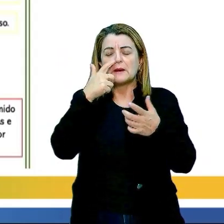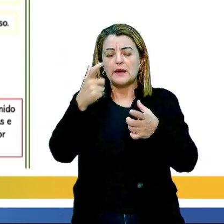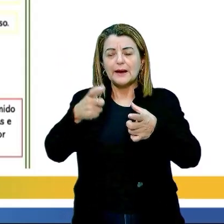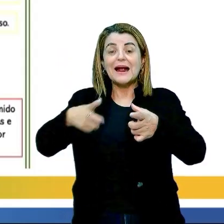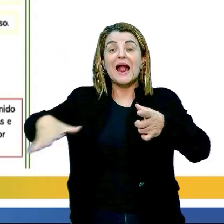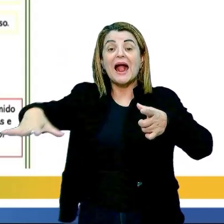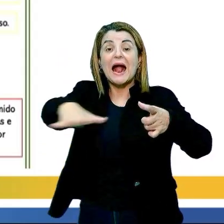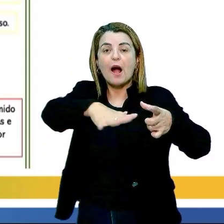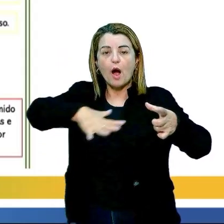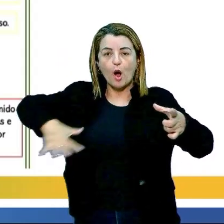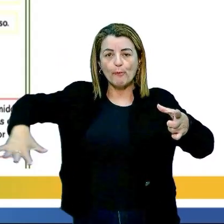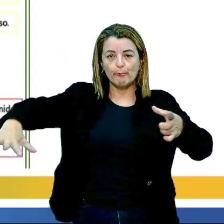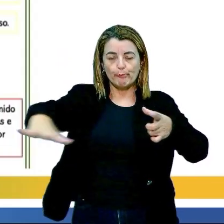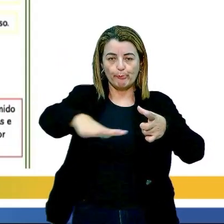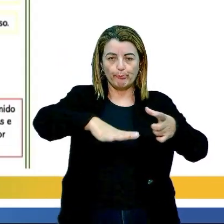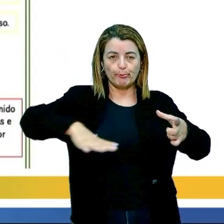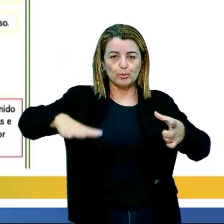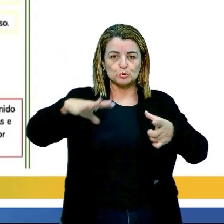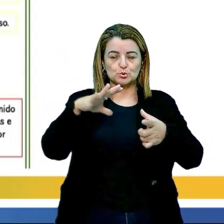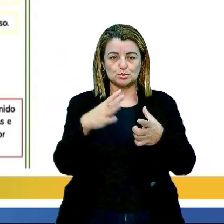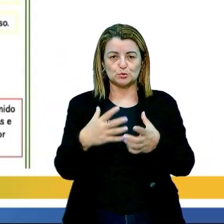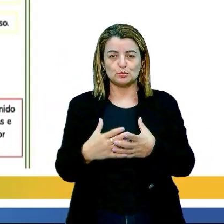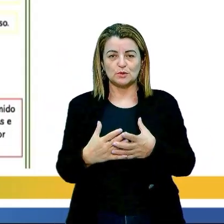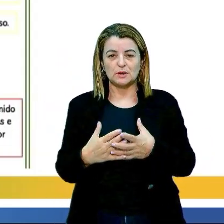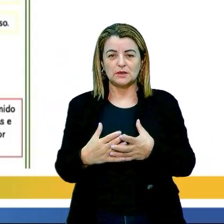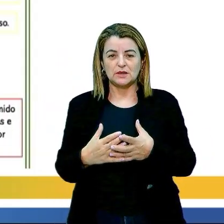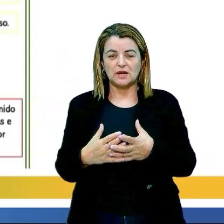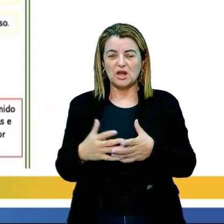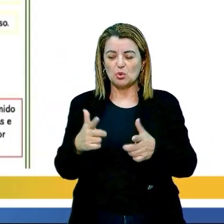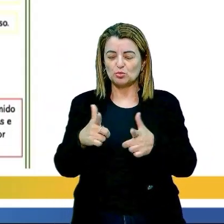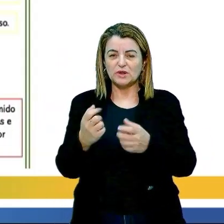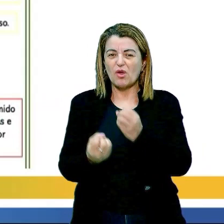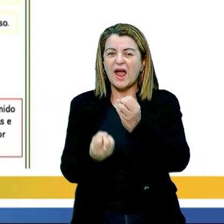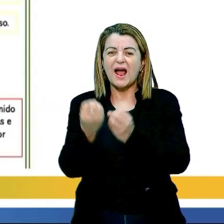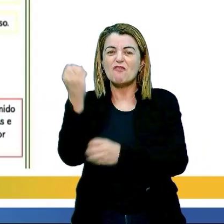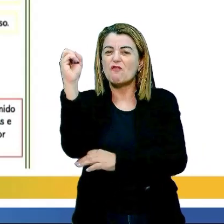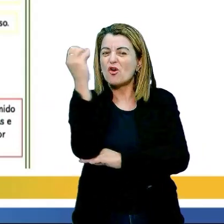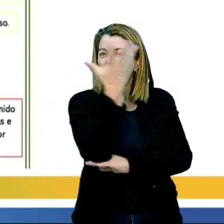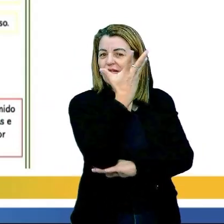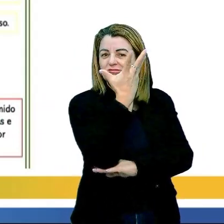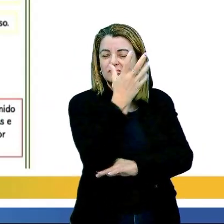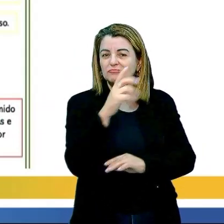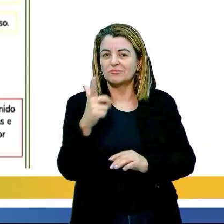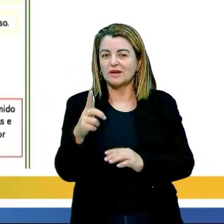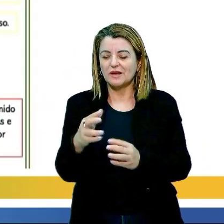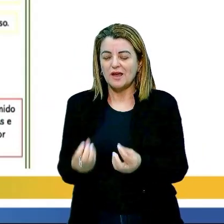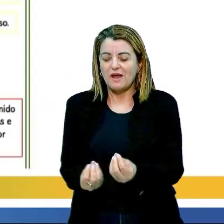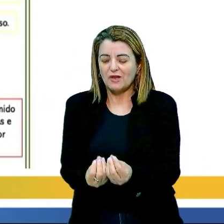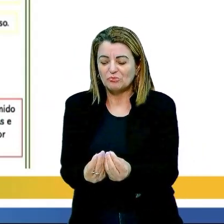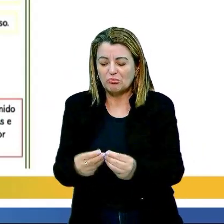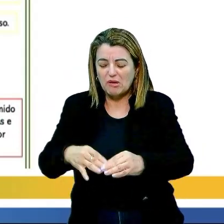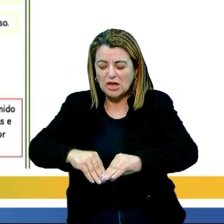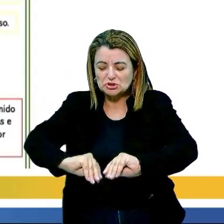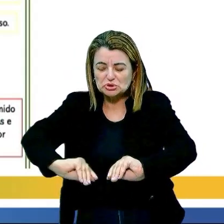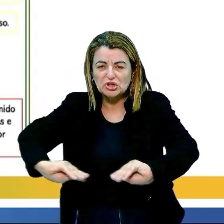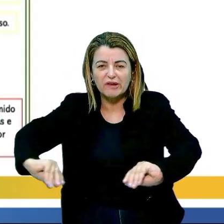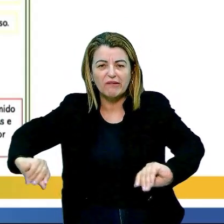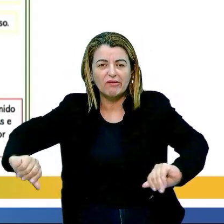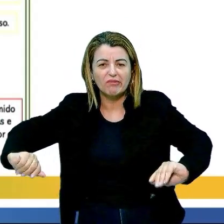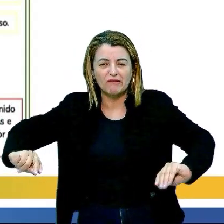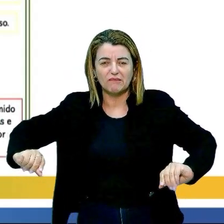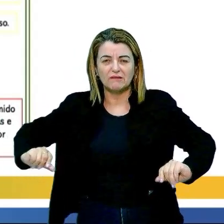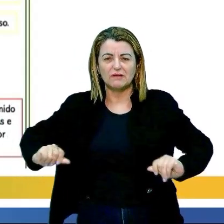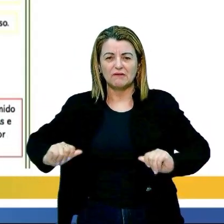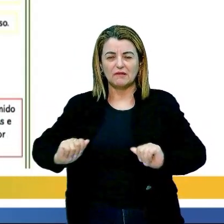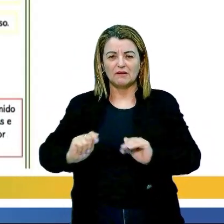são campos sulinos. Lá a vegetação é rasteira. E o Pantanal? O Pantanal é a maior